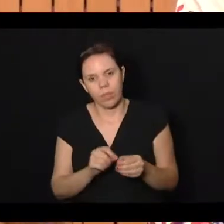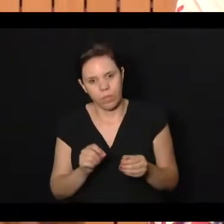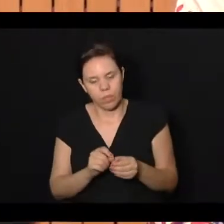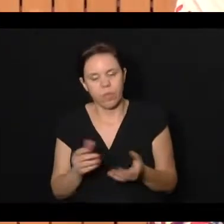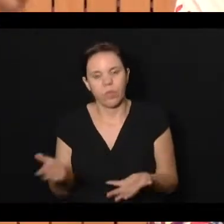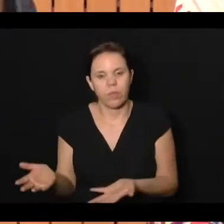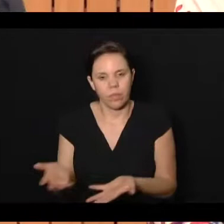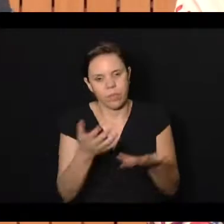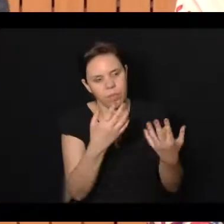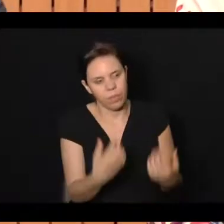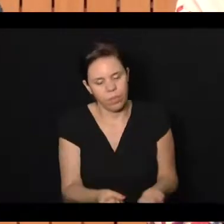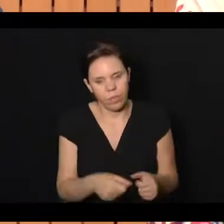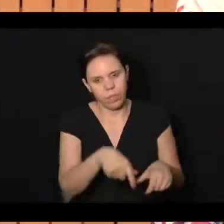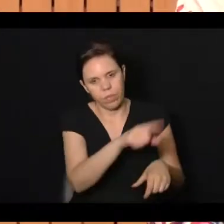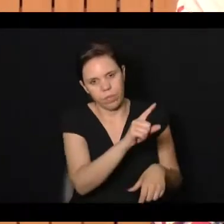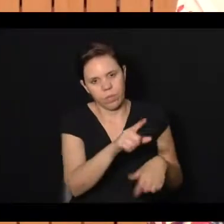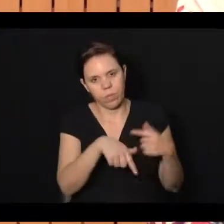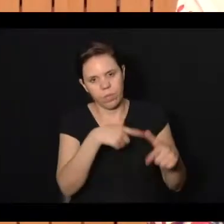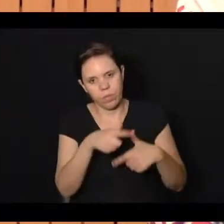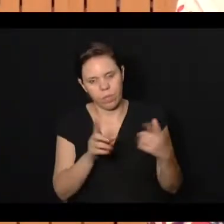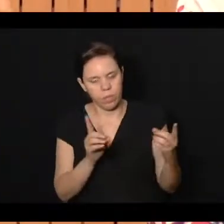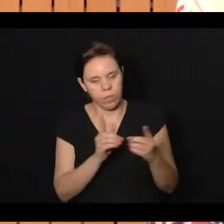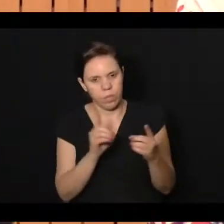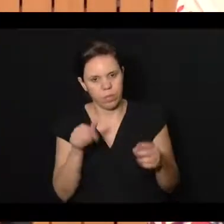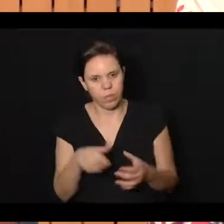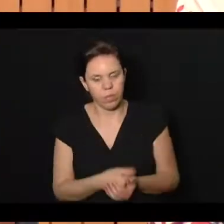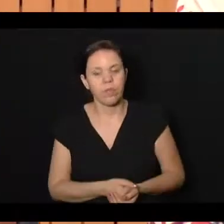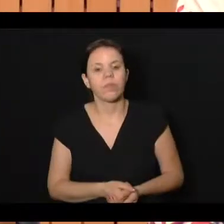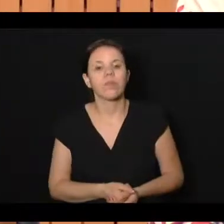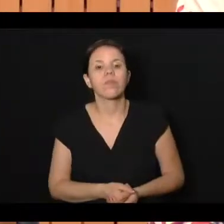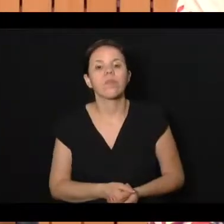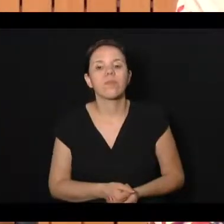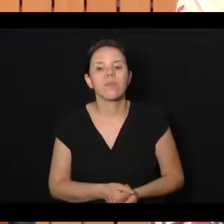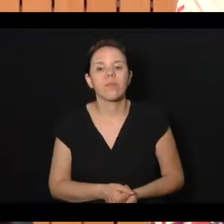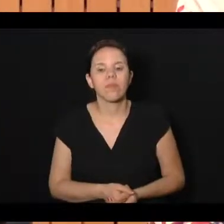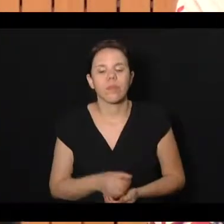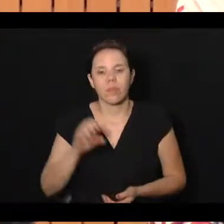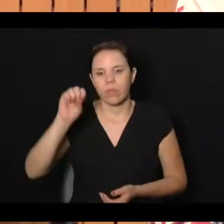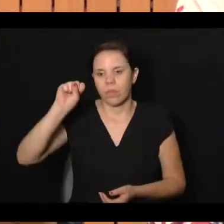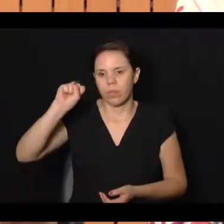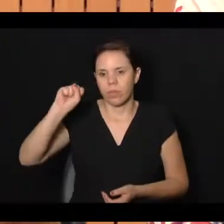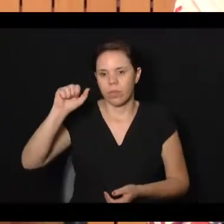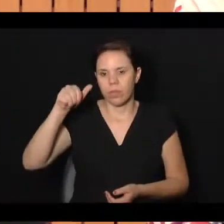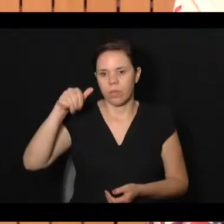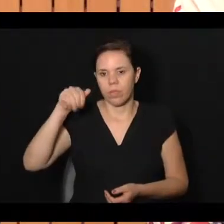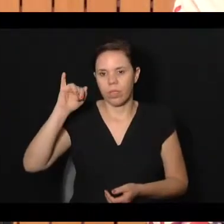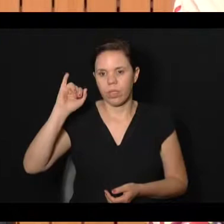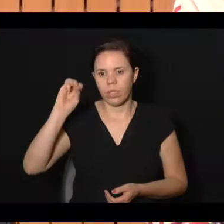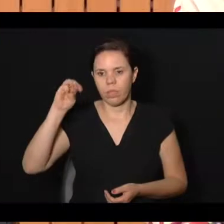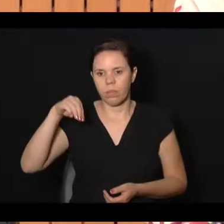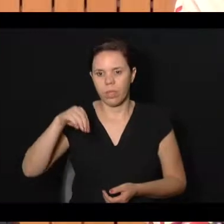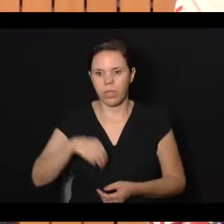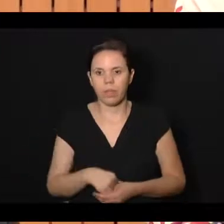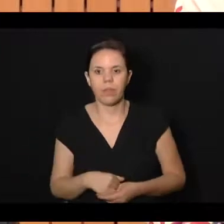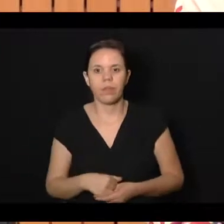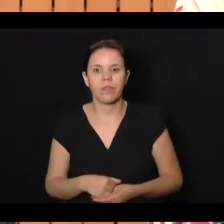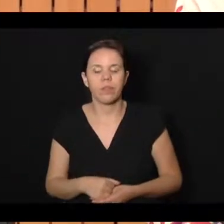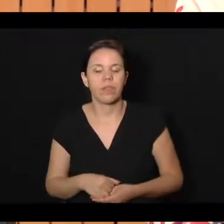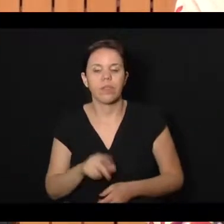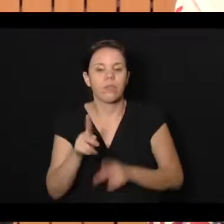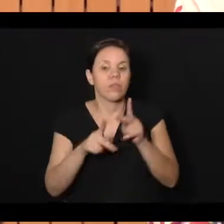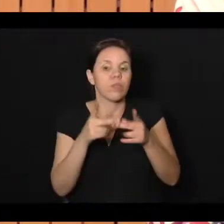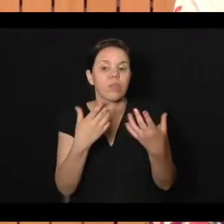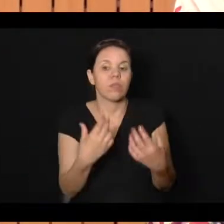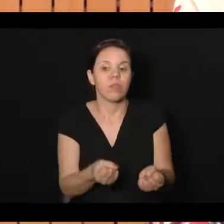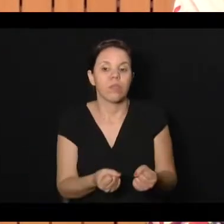e tenta encaminhar para o serviço que a rede tem nesse caso seria para para os a mim as pessoas que não aceitam no caso a